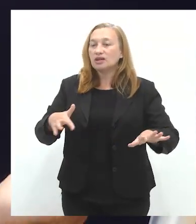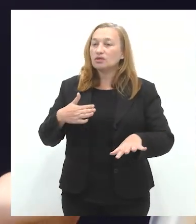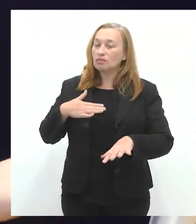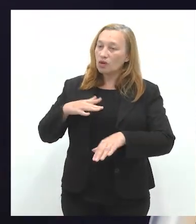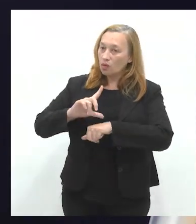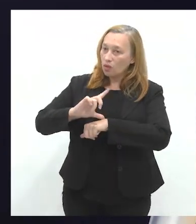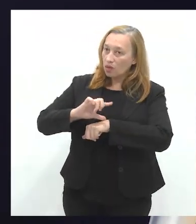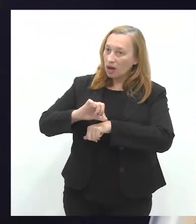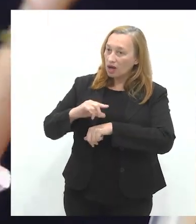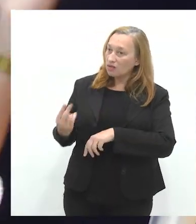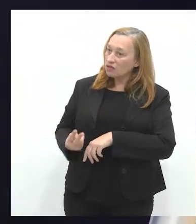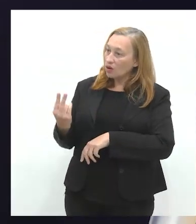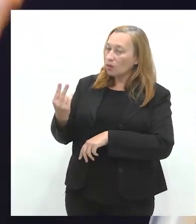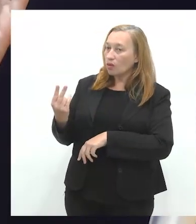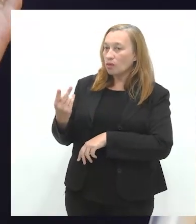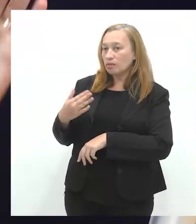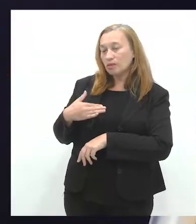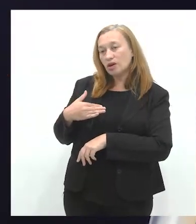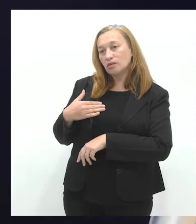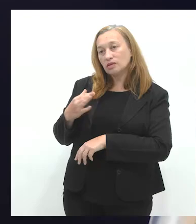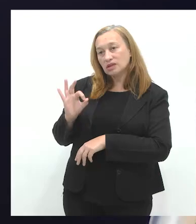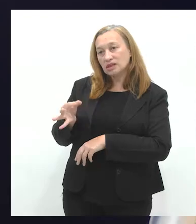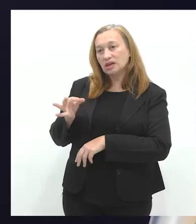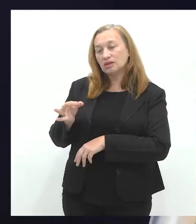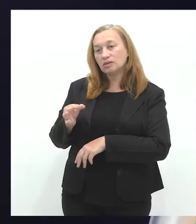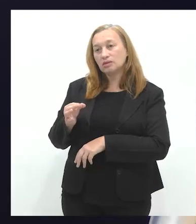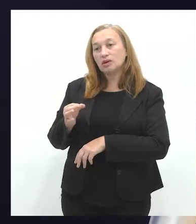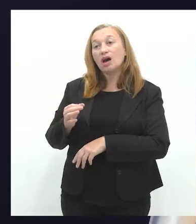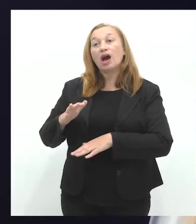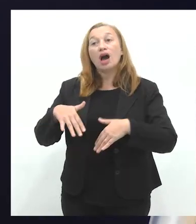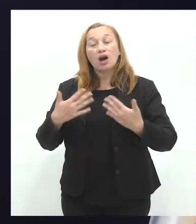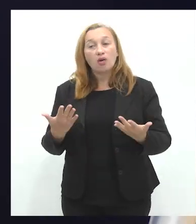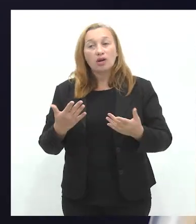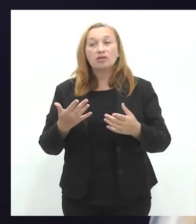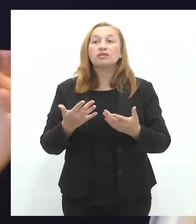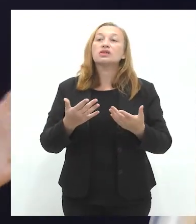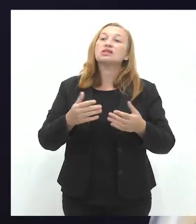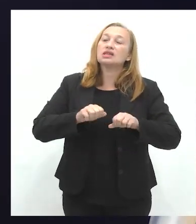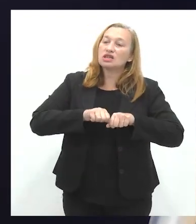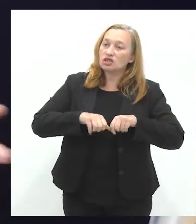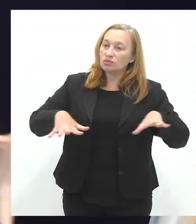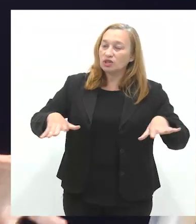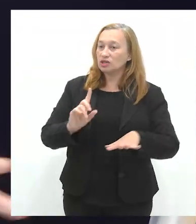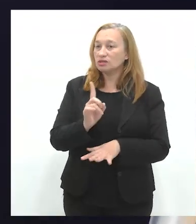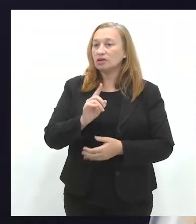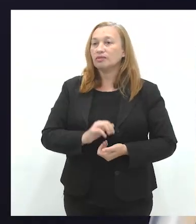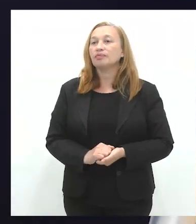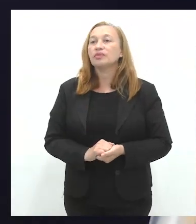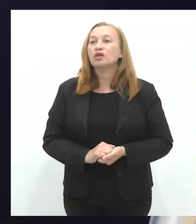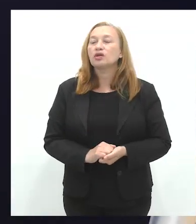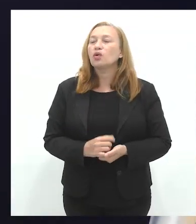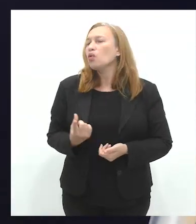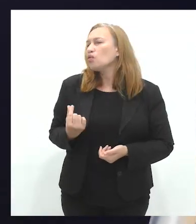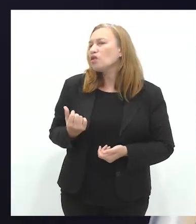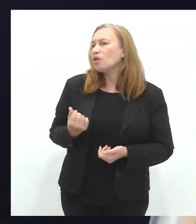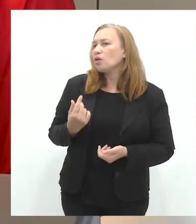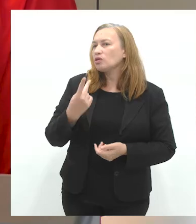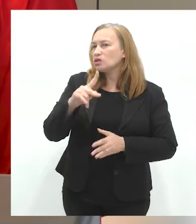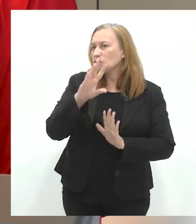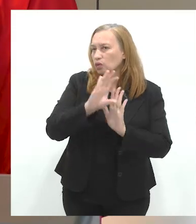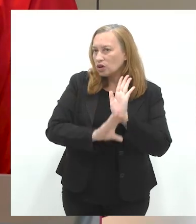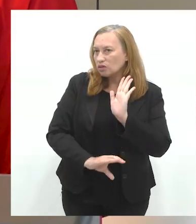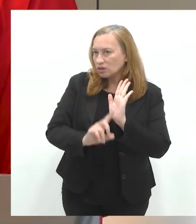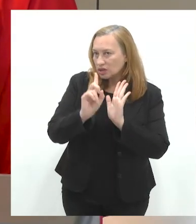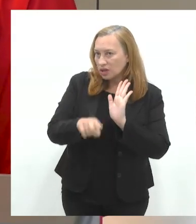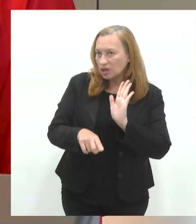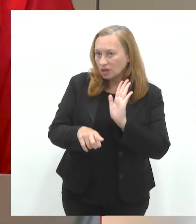chegar um momento que eu vou ter um valor específico e ponto. Agora, você escalando, expandindo, não. O valor que você diz é